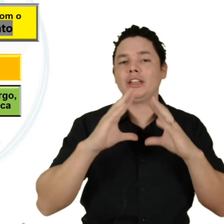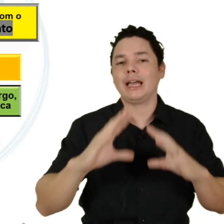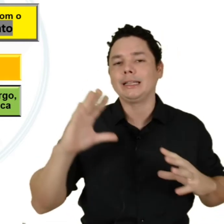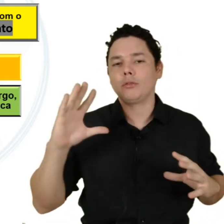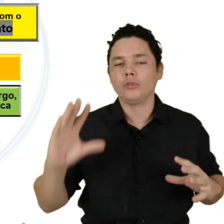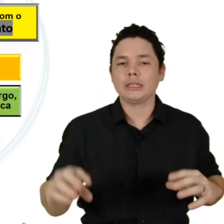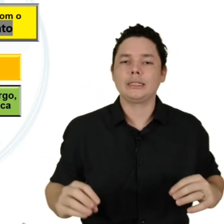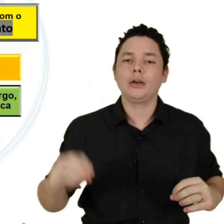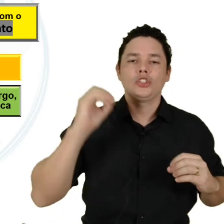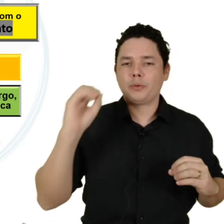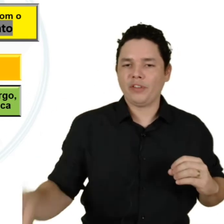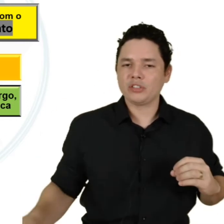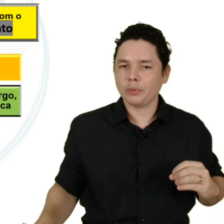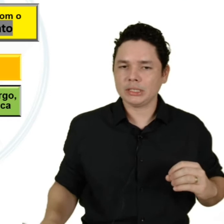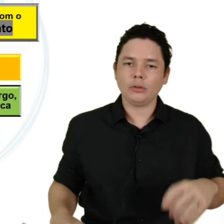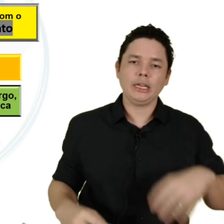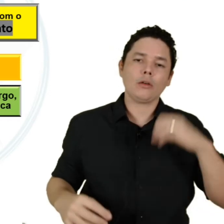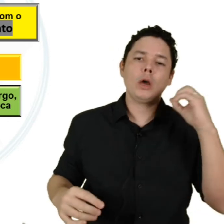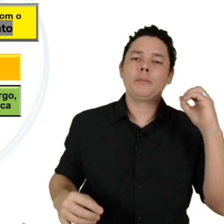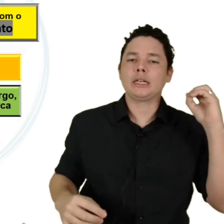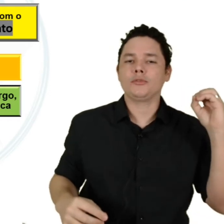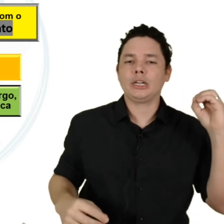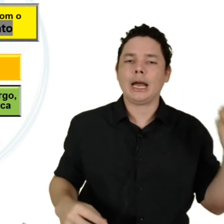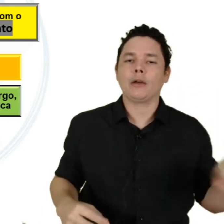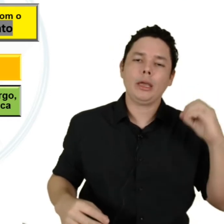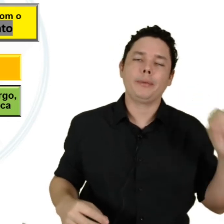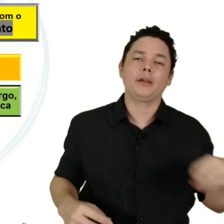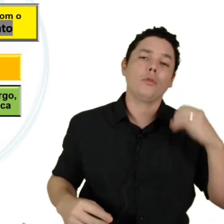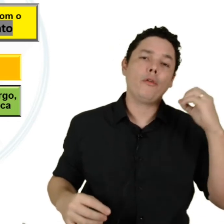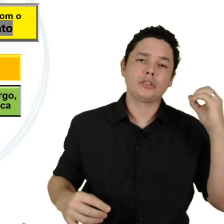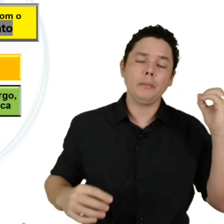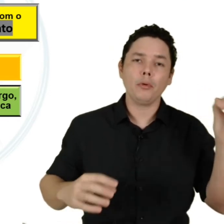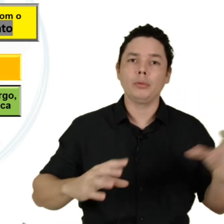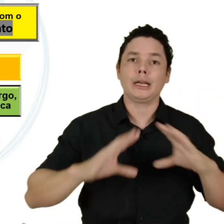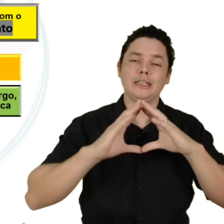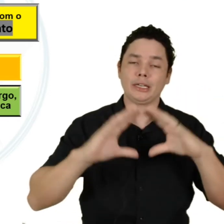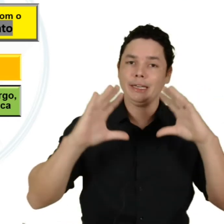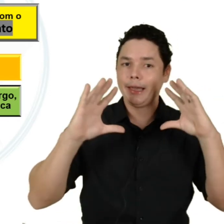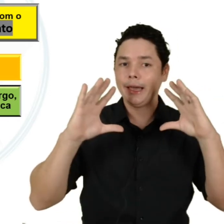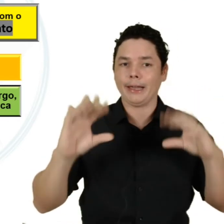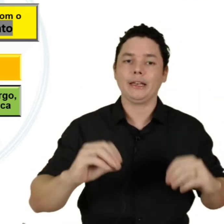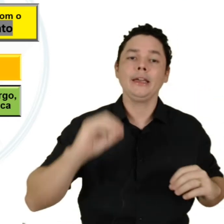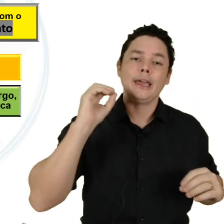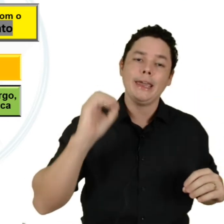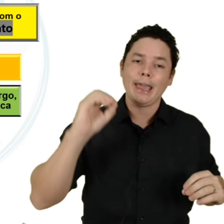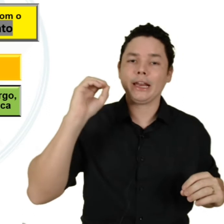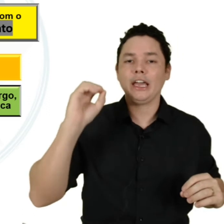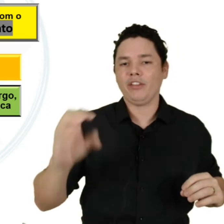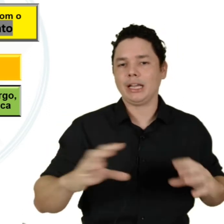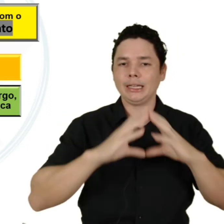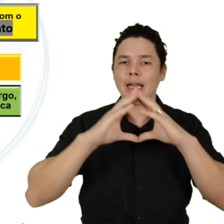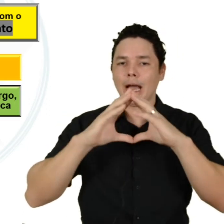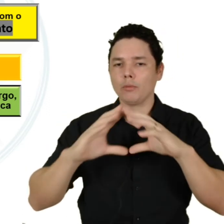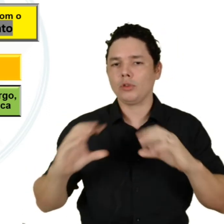É vedada a acumulação de proventos de aposentadoria com a remuneração de cargo, emprego ou função pública. Isso aqui é a regra, né? Em regra,